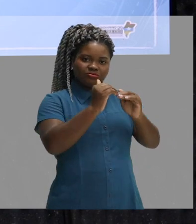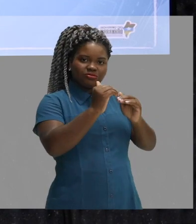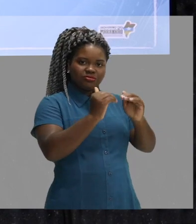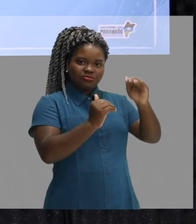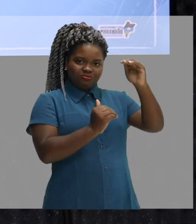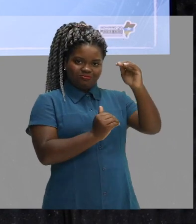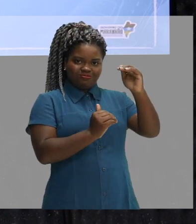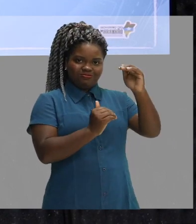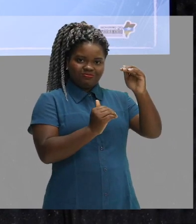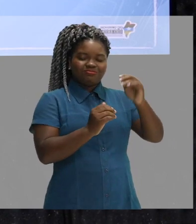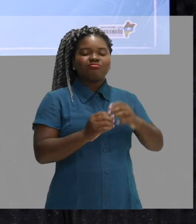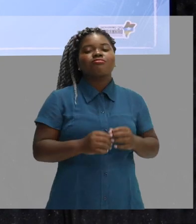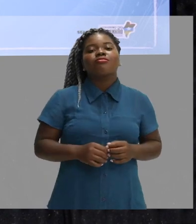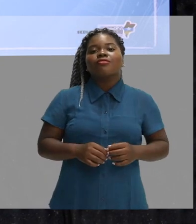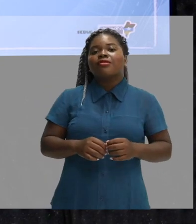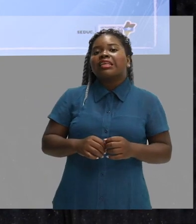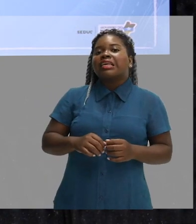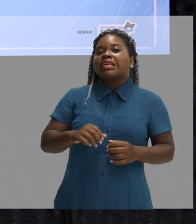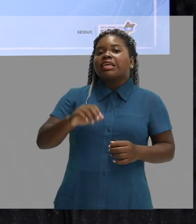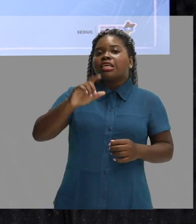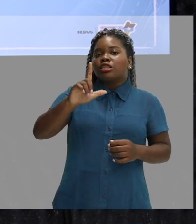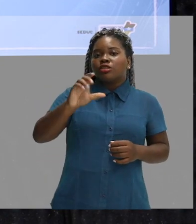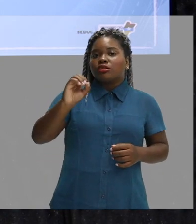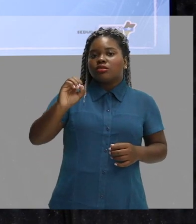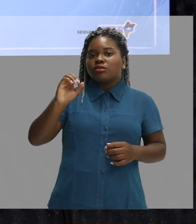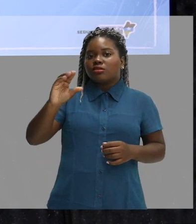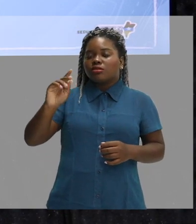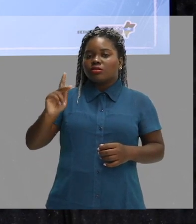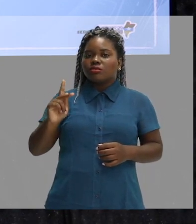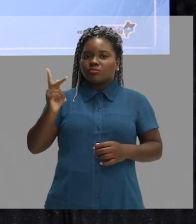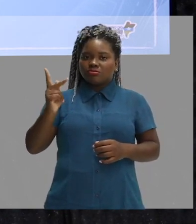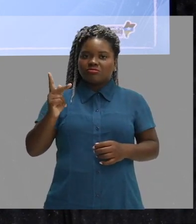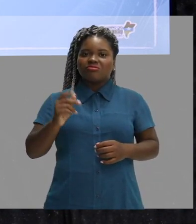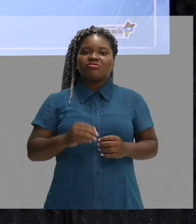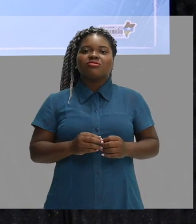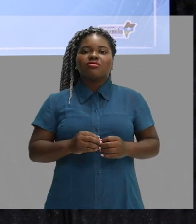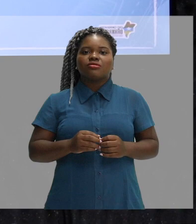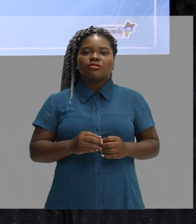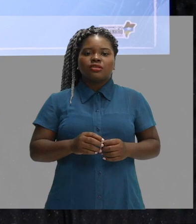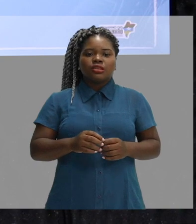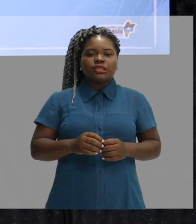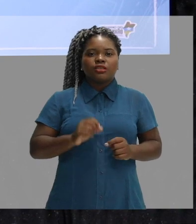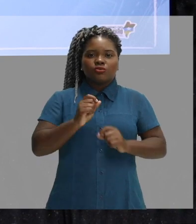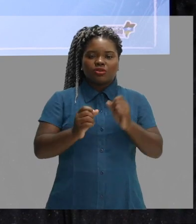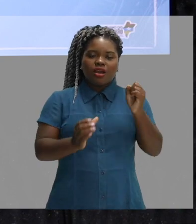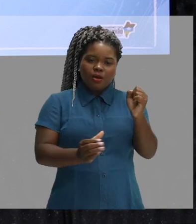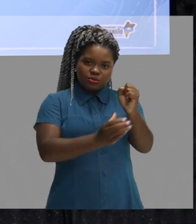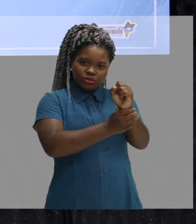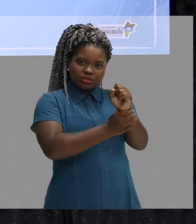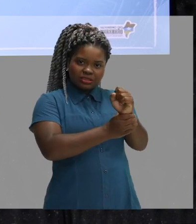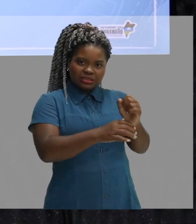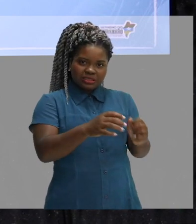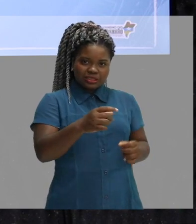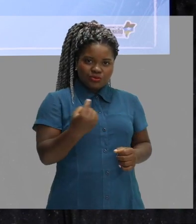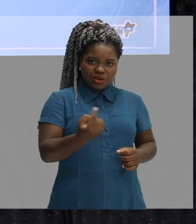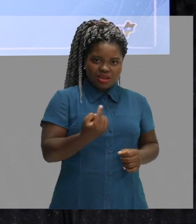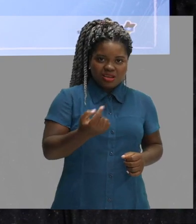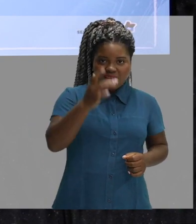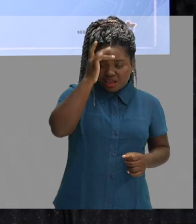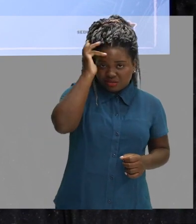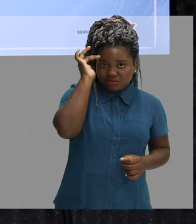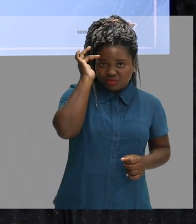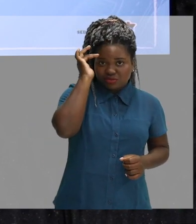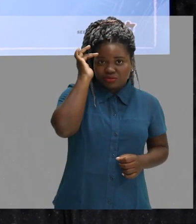diferente de Locke, que defendia um pacto de consentimento que protegia os indivíduos, Rousseau defende um pacto de